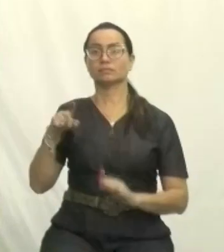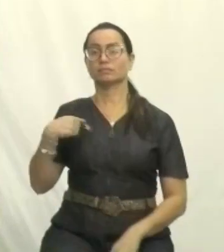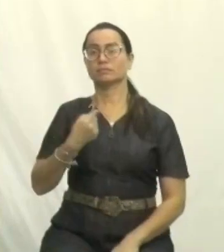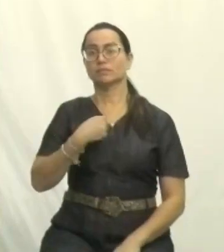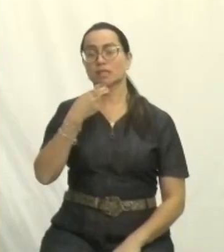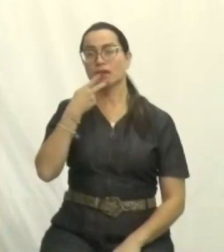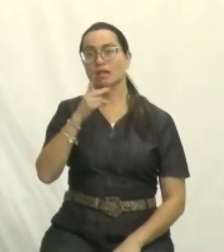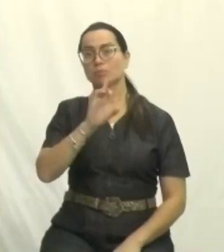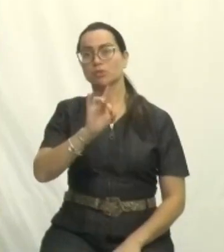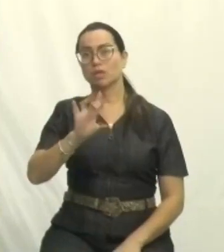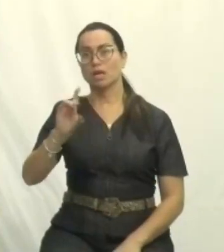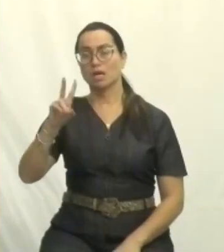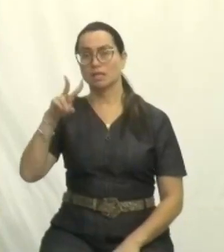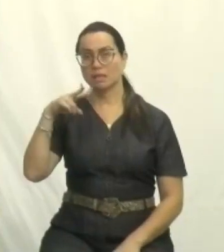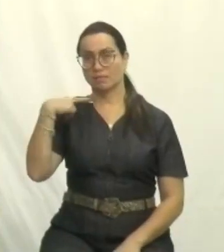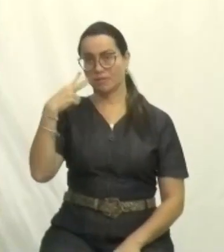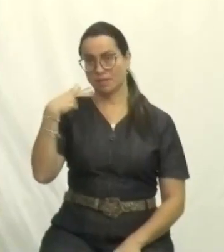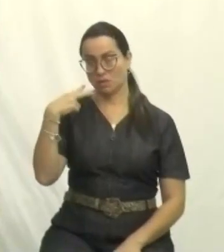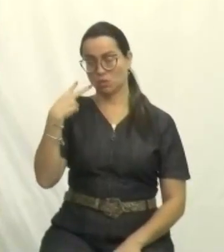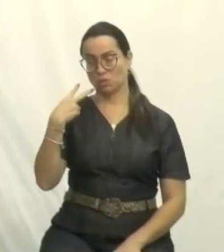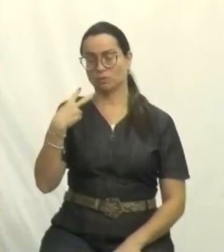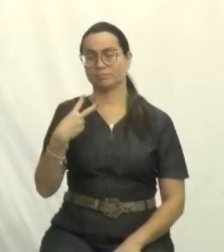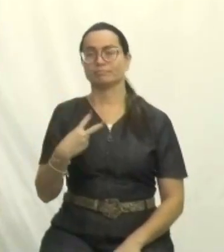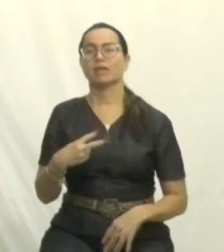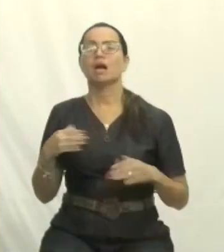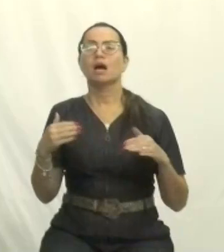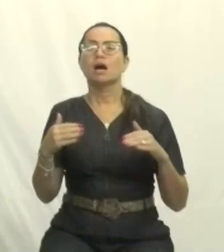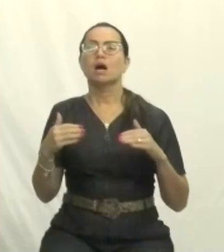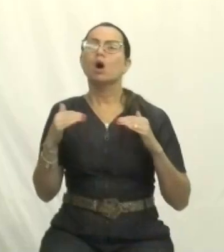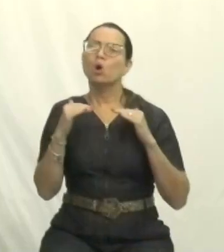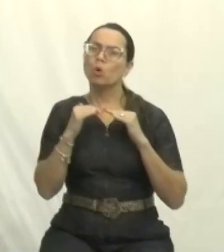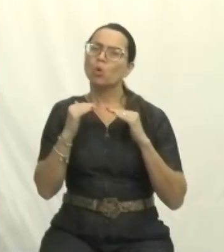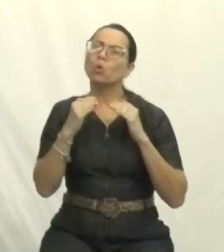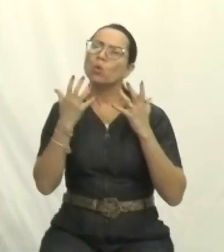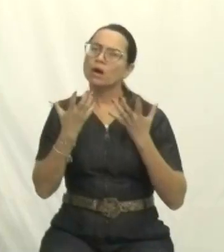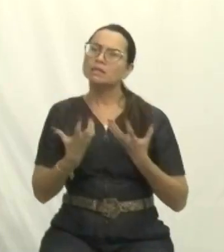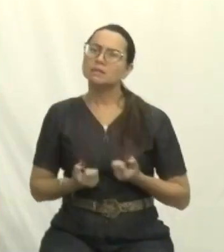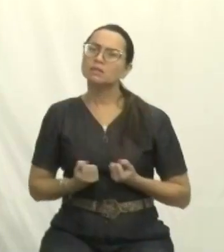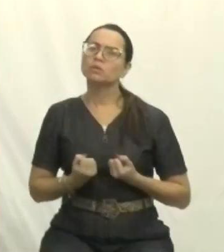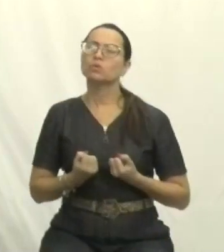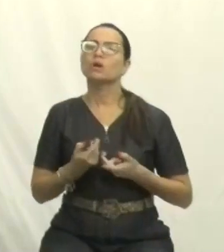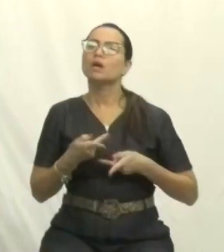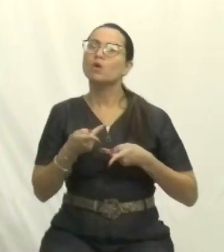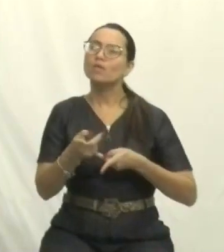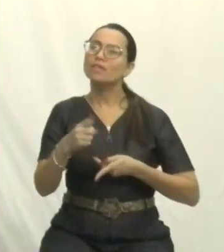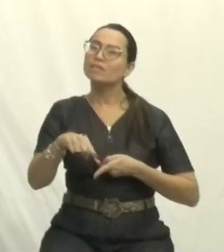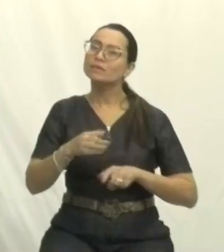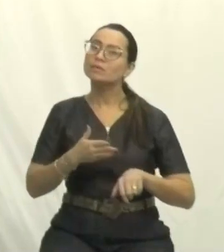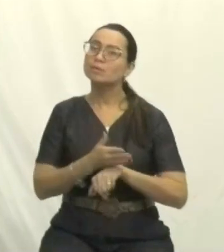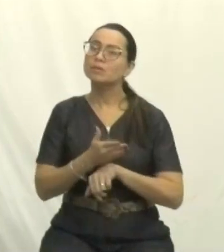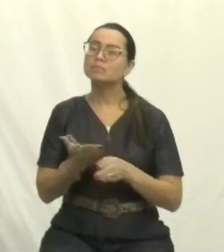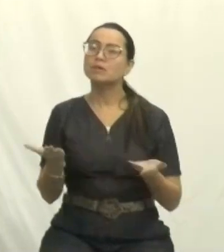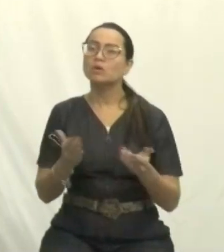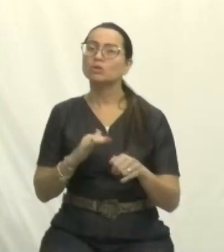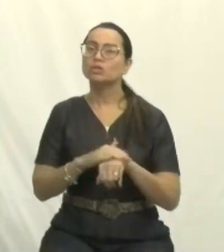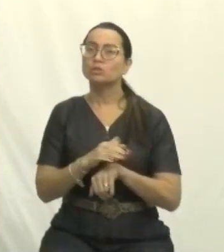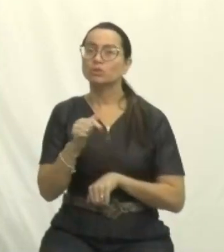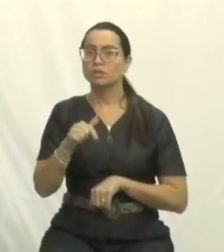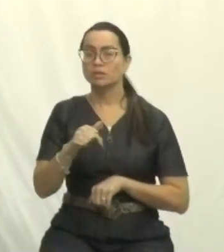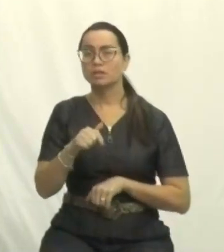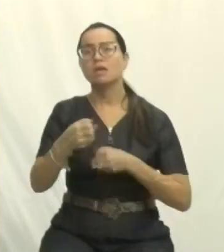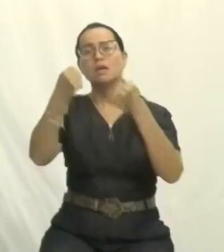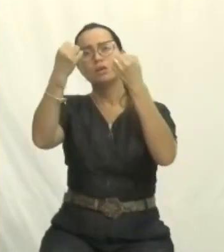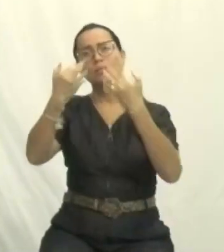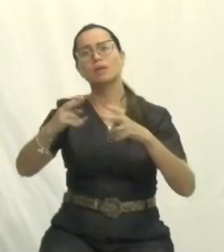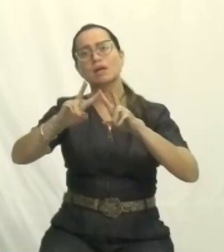vereadores, tenente, concordaram em convidá-los para estar aqui nessa noite e explanar os